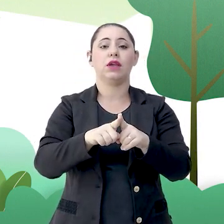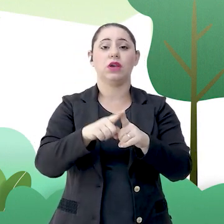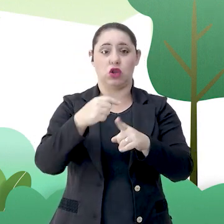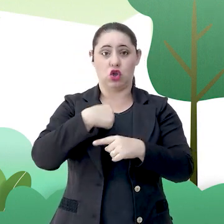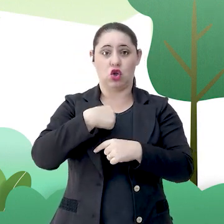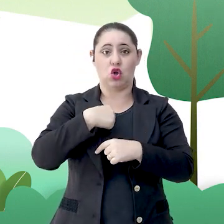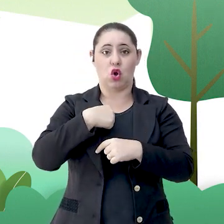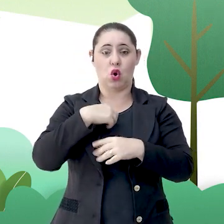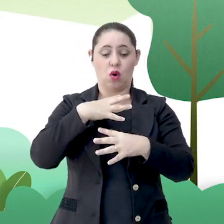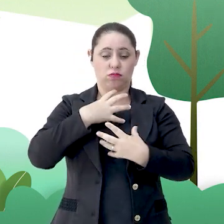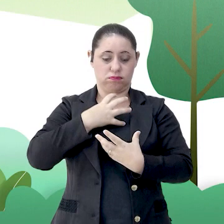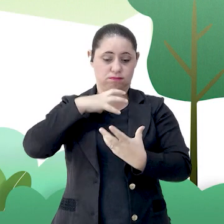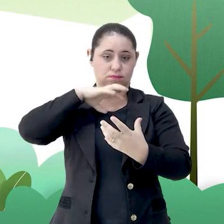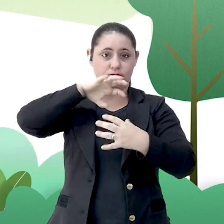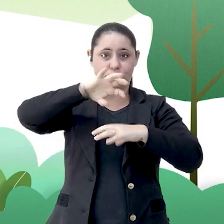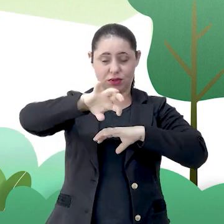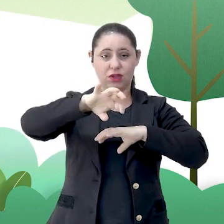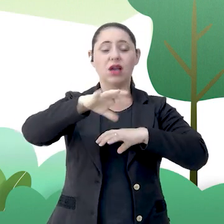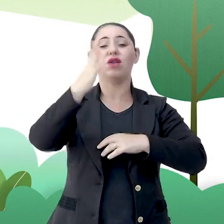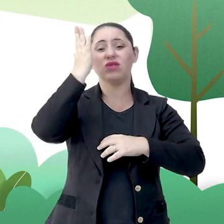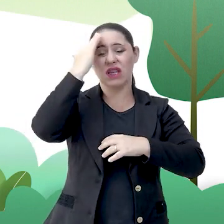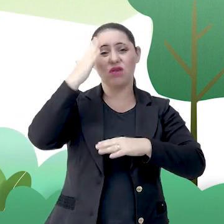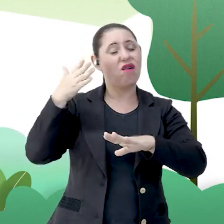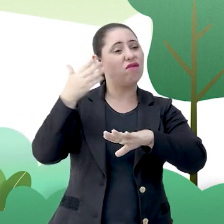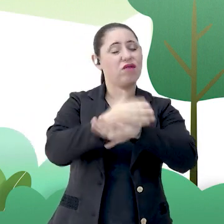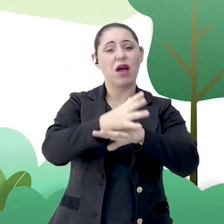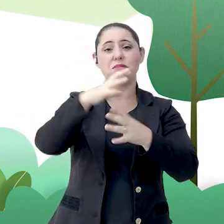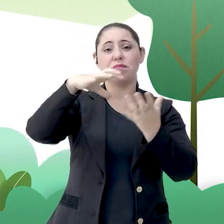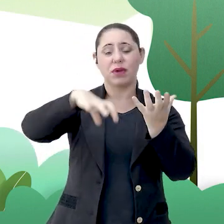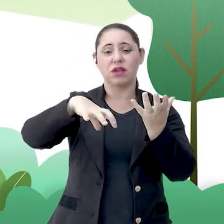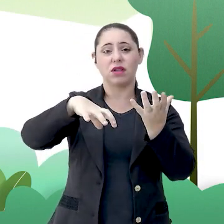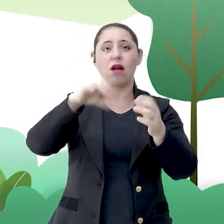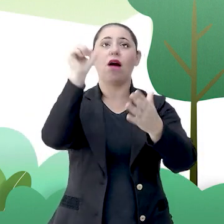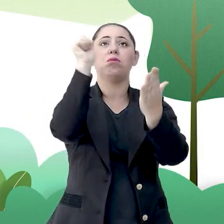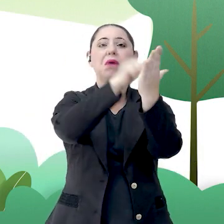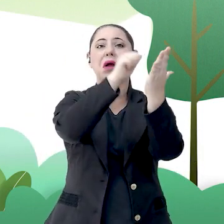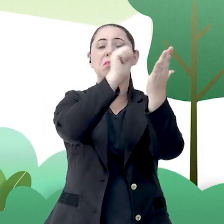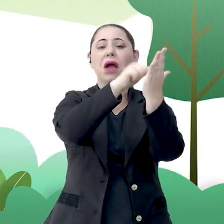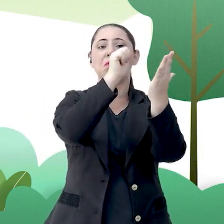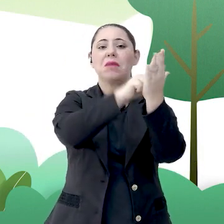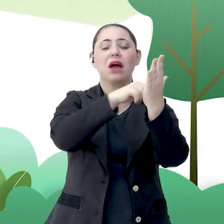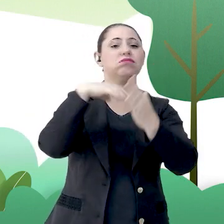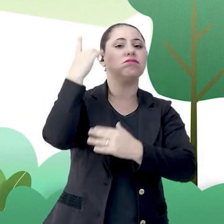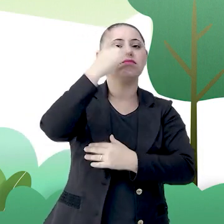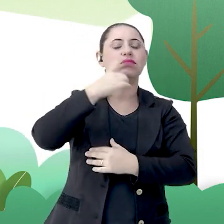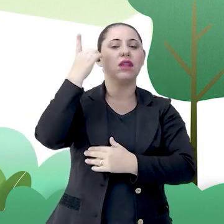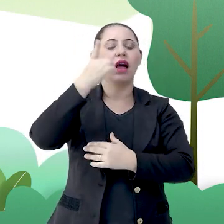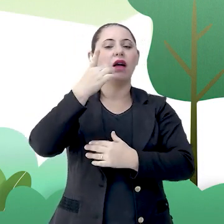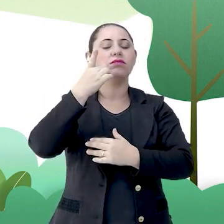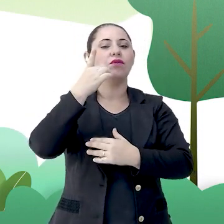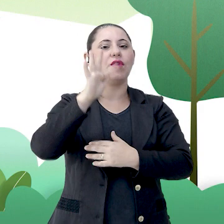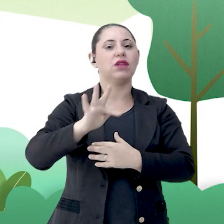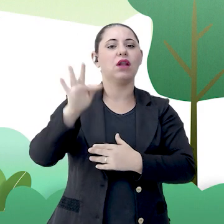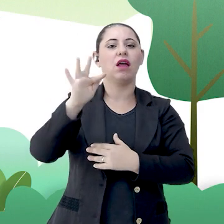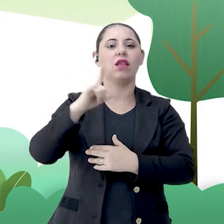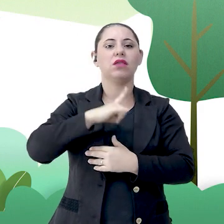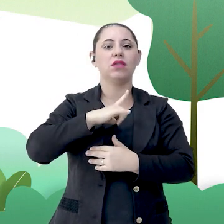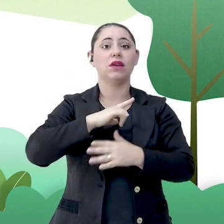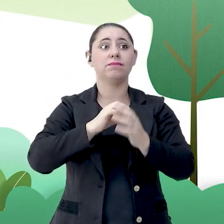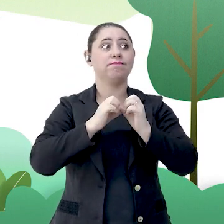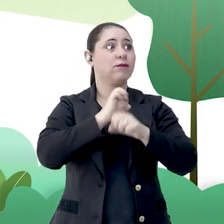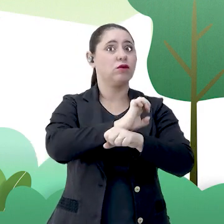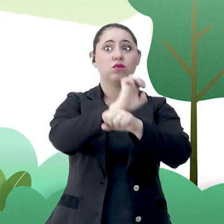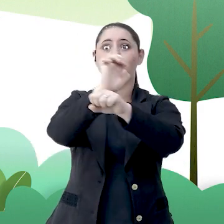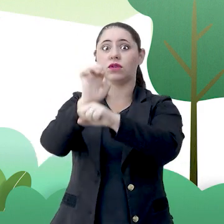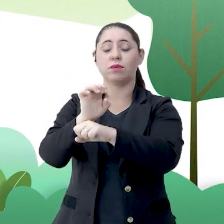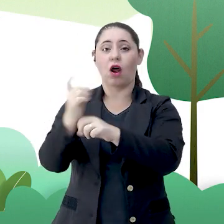me coloco no lugar de vocês. Eu sei o que é ir para Brasília, bater na porta de um parlamentar,